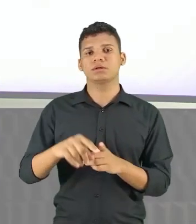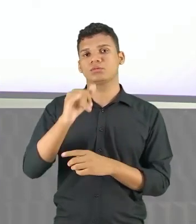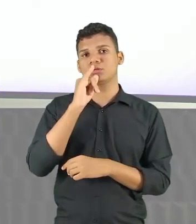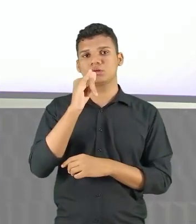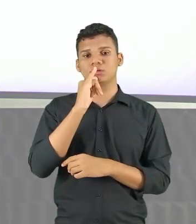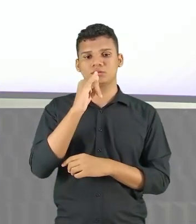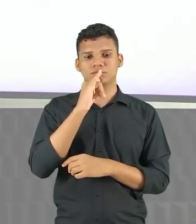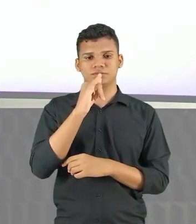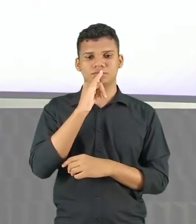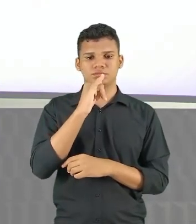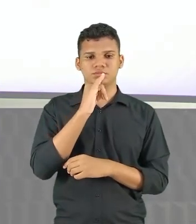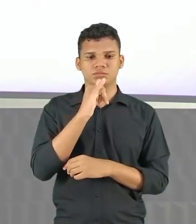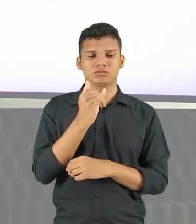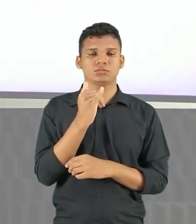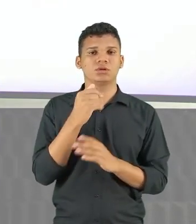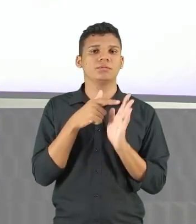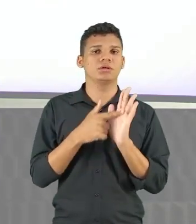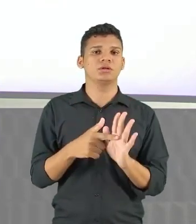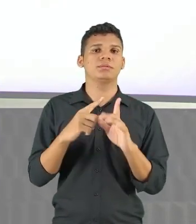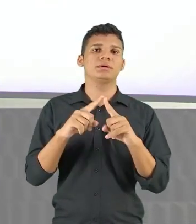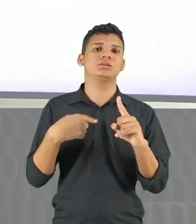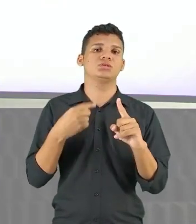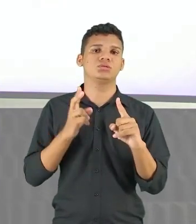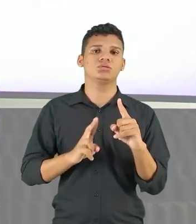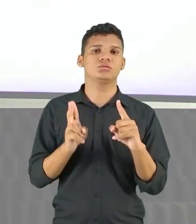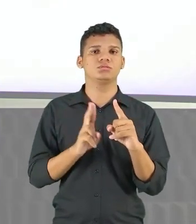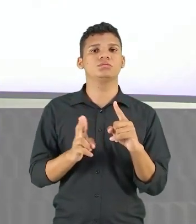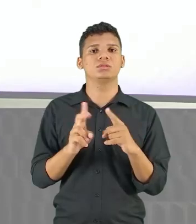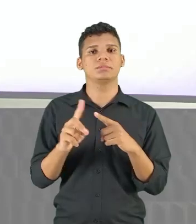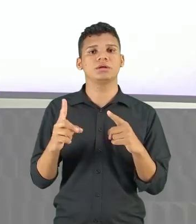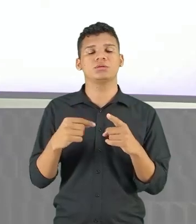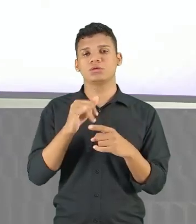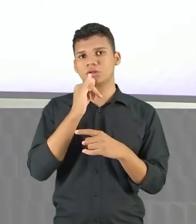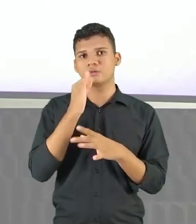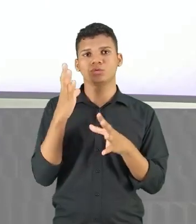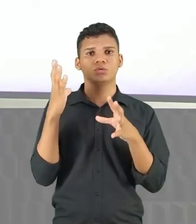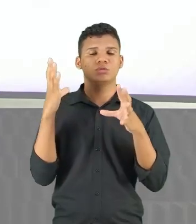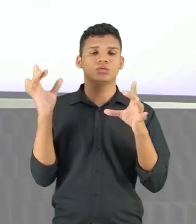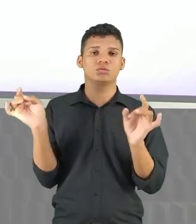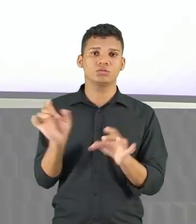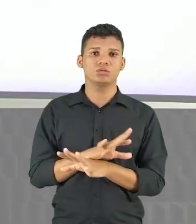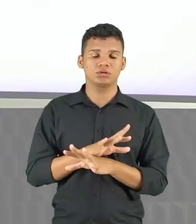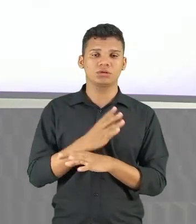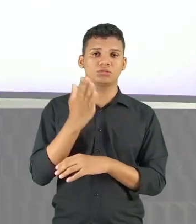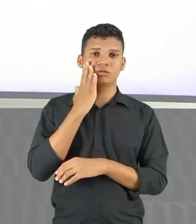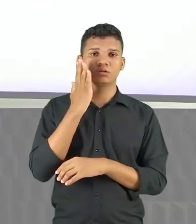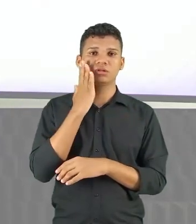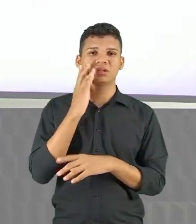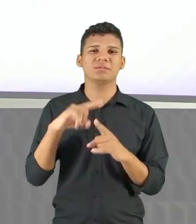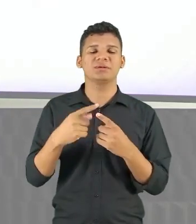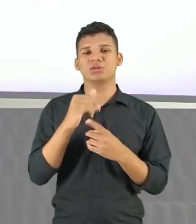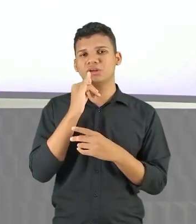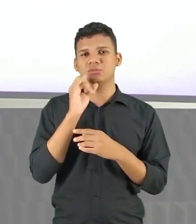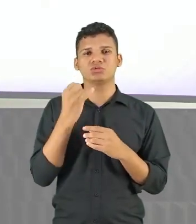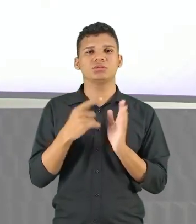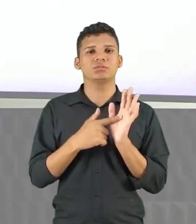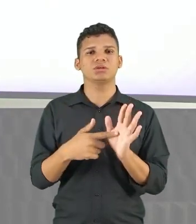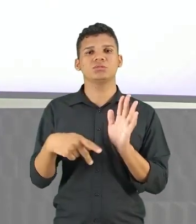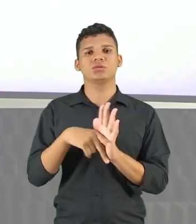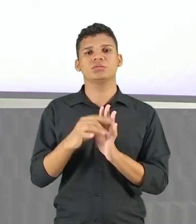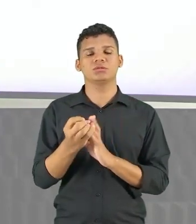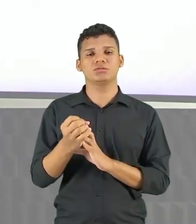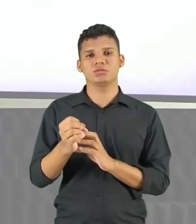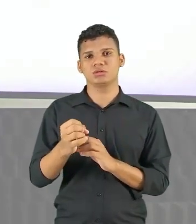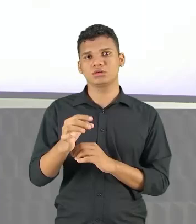estou fazendo uma apresentação, eu uso uma conjunção conclusiva, eu já sei que o autor vai concluir. Ou se eu estou apresentando uma ideia, eu